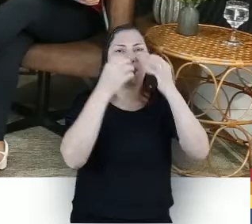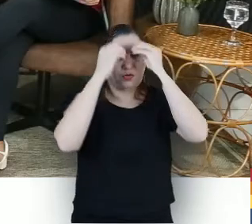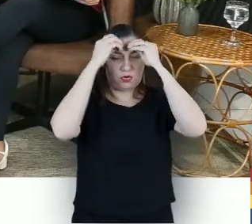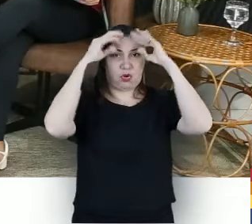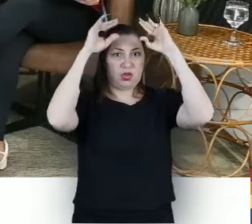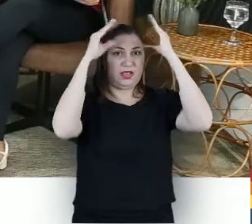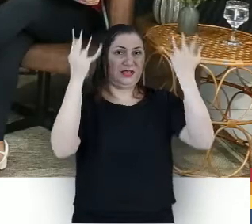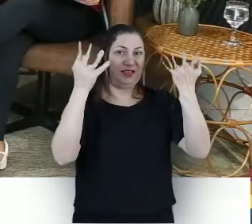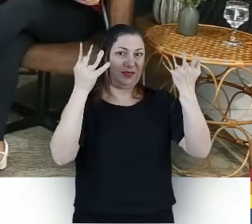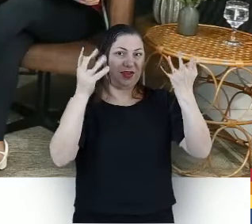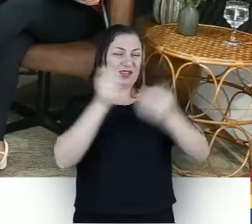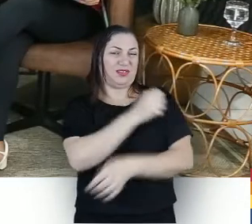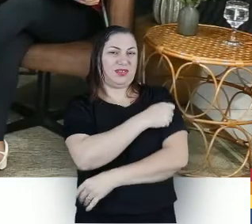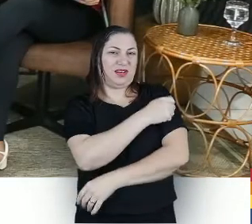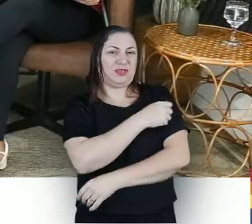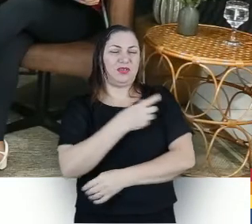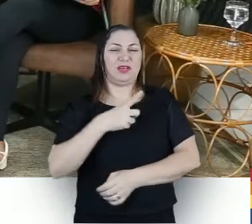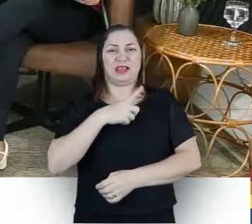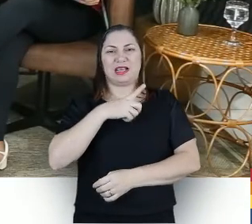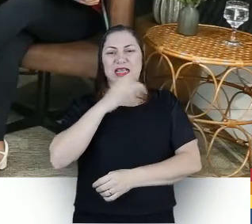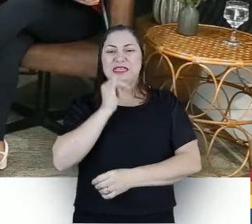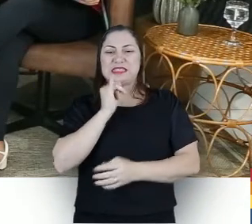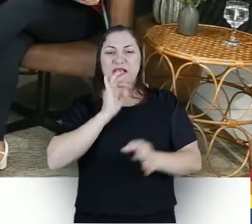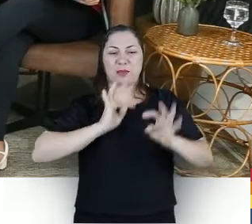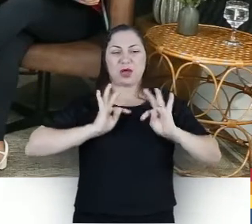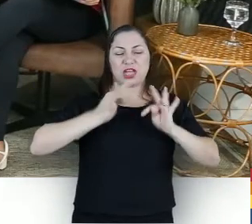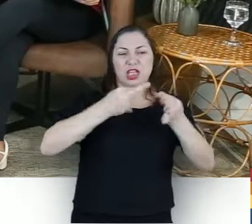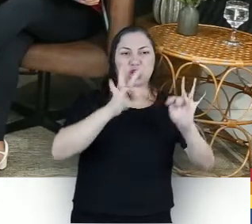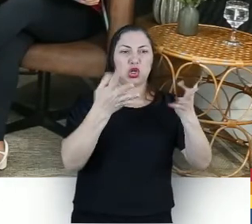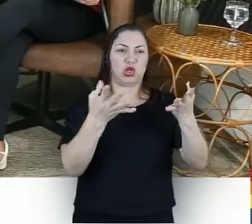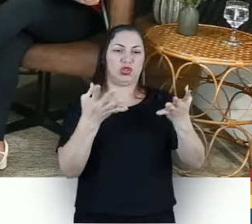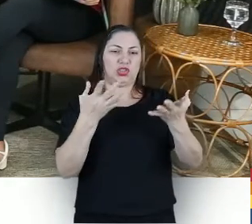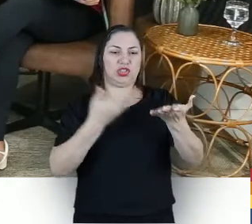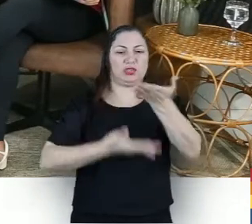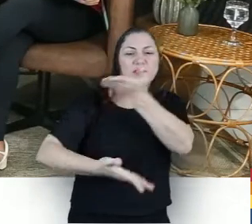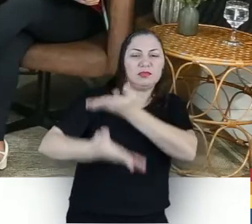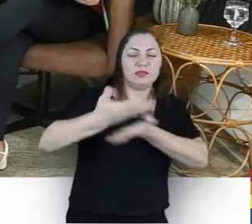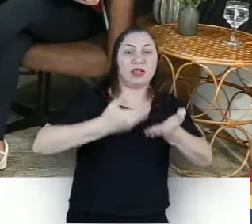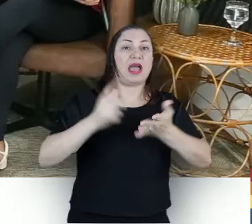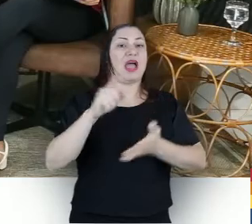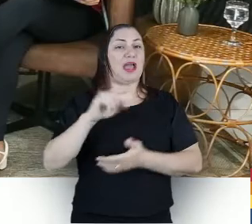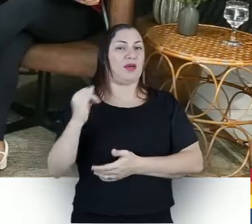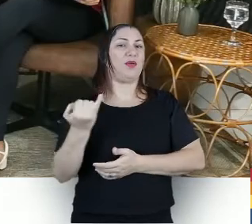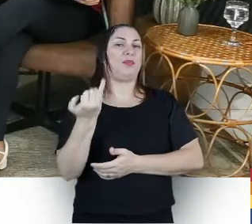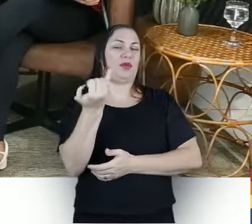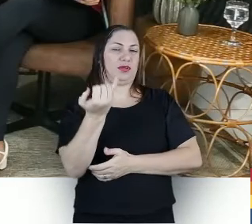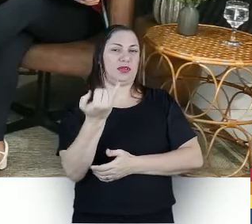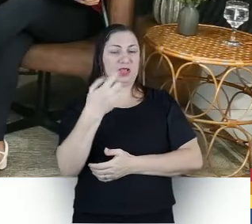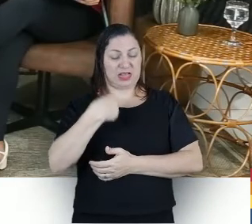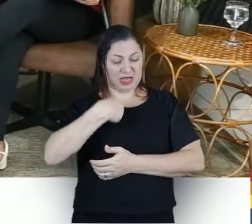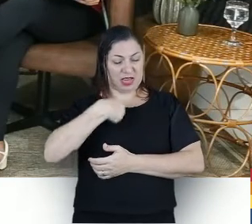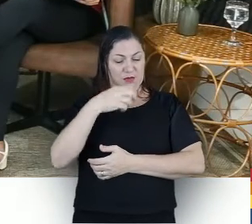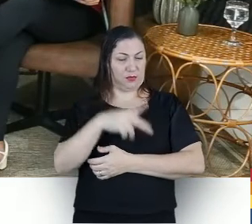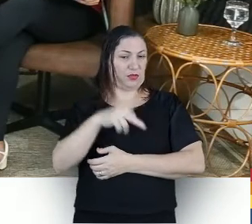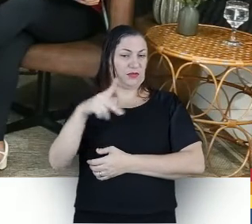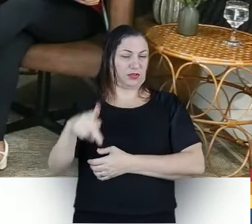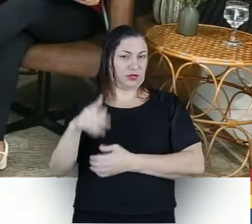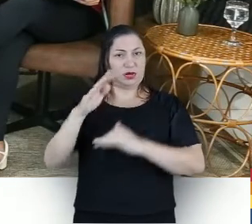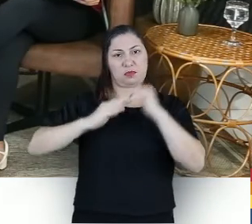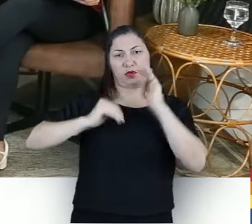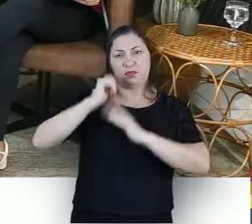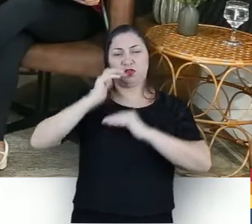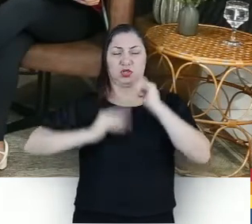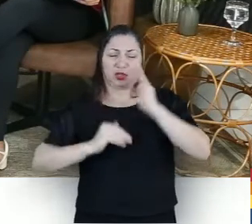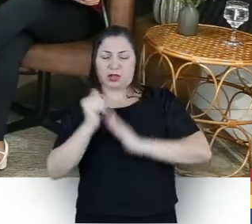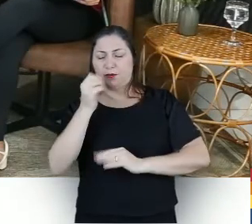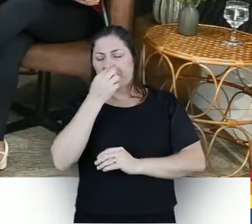leituras do Bauman, né? Do Zygmunt Bauman. Vida líquida, amor líquido. Então, por que não levar esse conhecimento para o